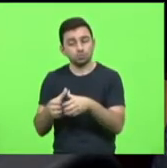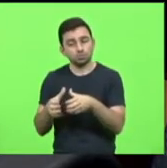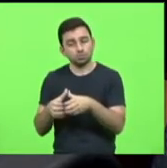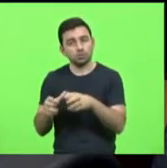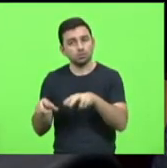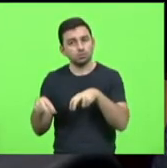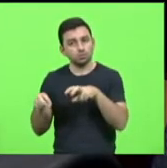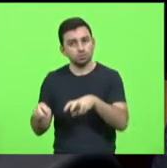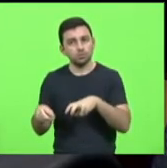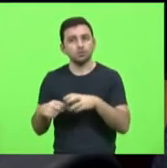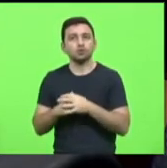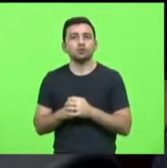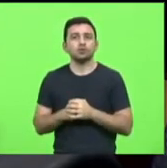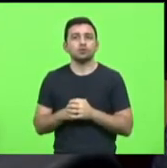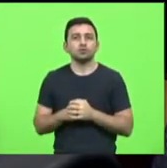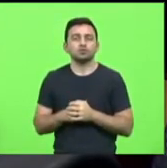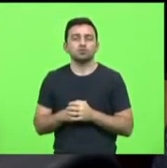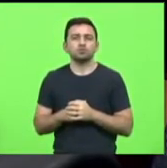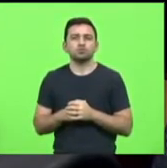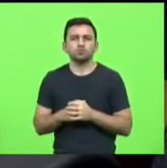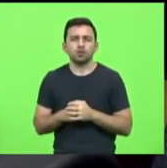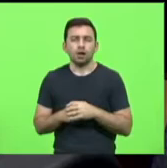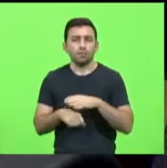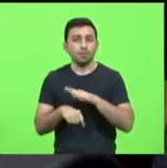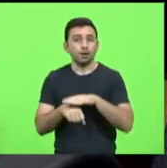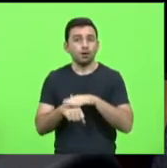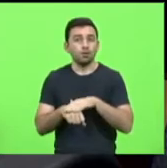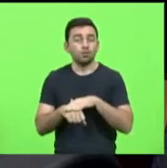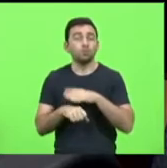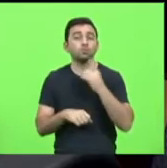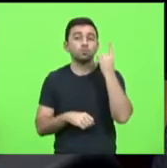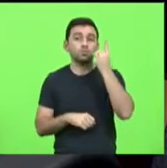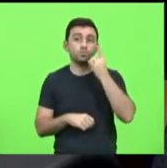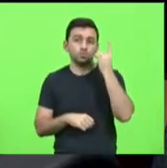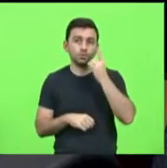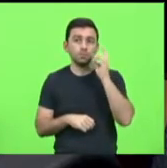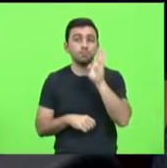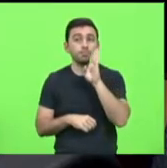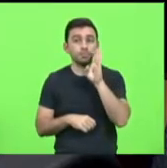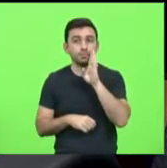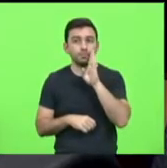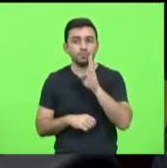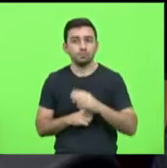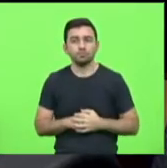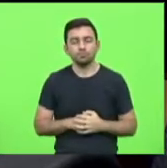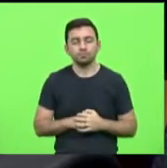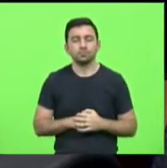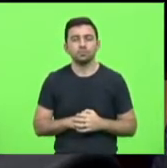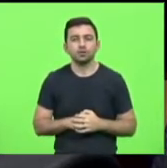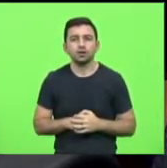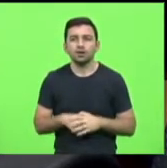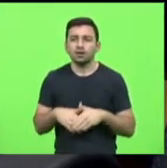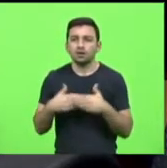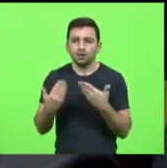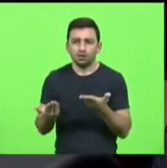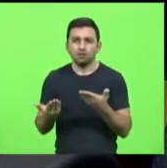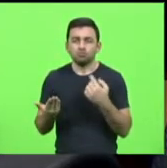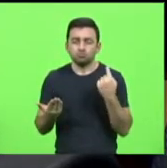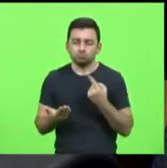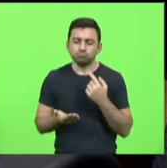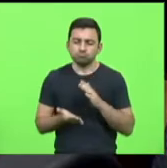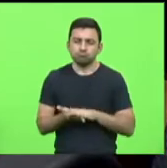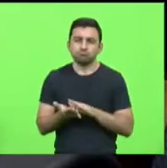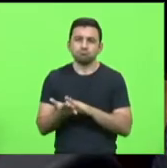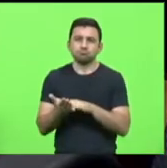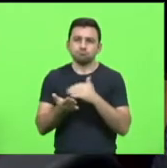e eu quero aqui só fazer uma correção, o autor do projeto é o deputado Nilson Berlanda, né, e tem aí todo o nosso aplauso e o